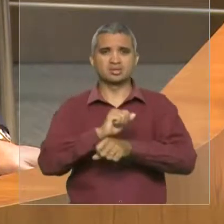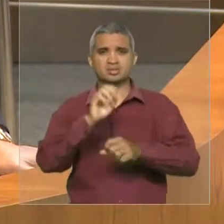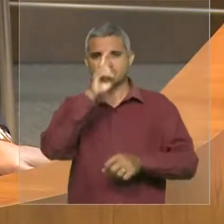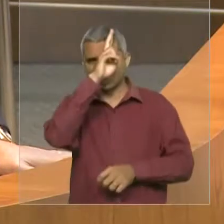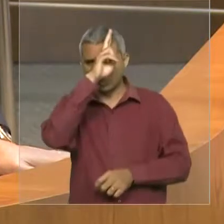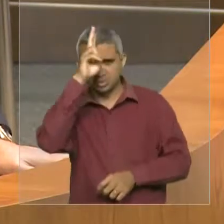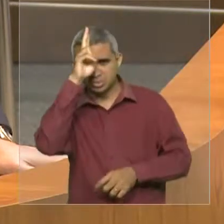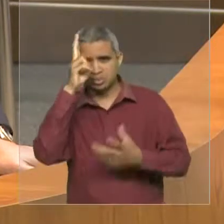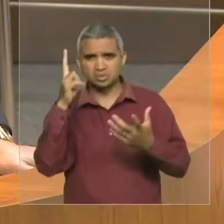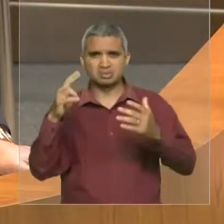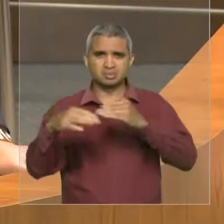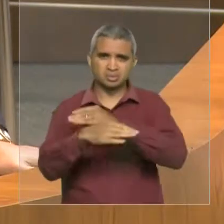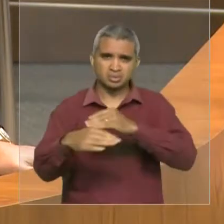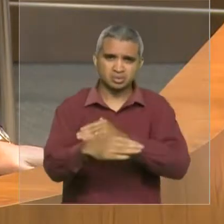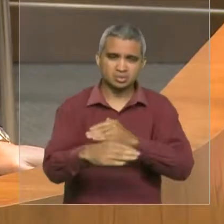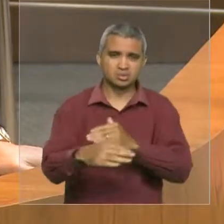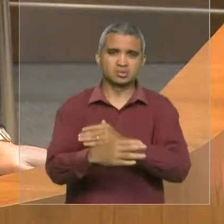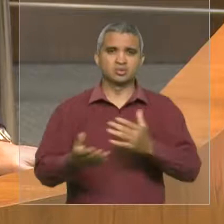de todos